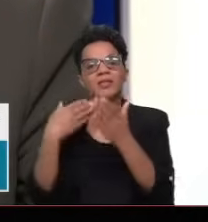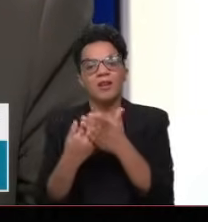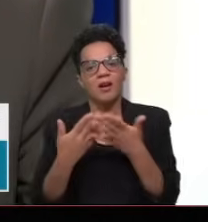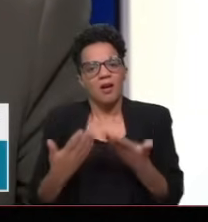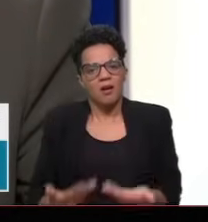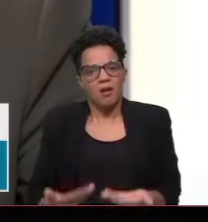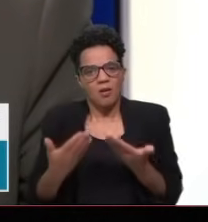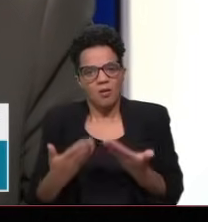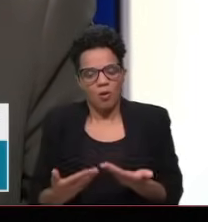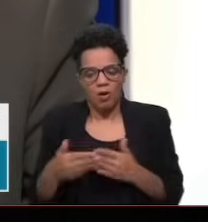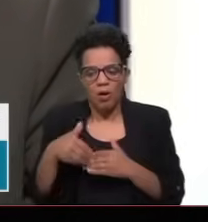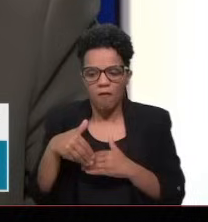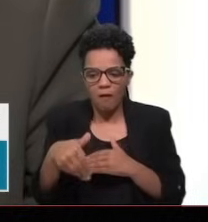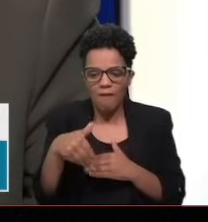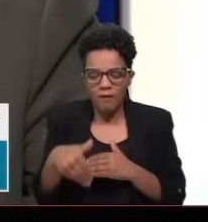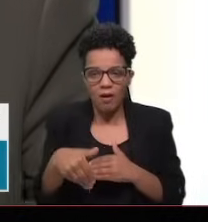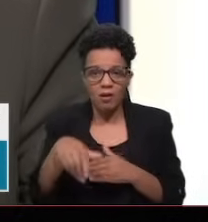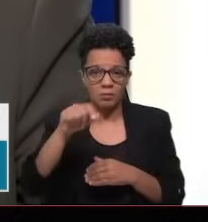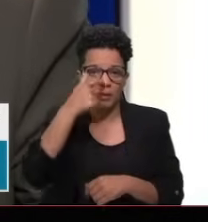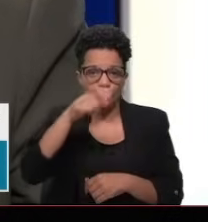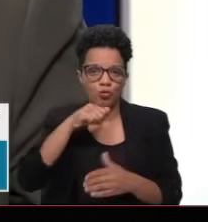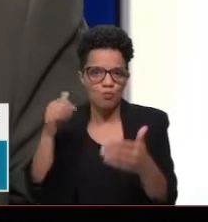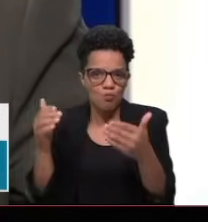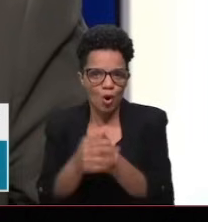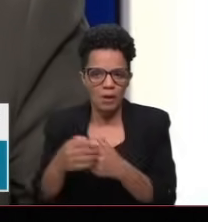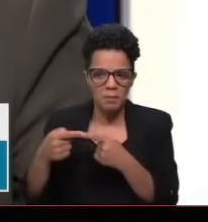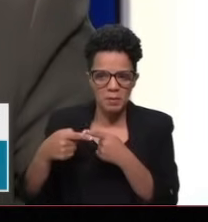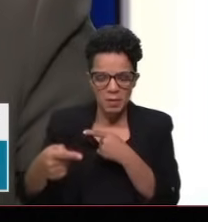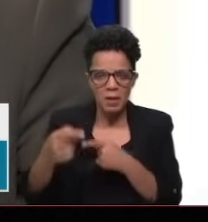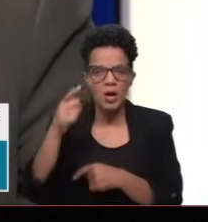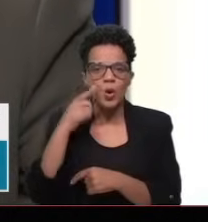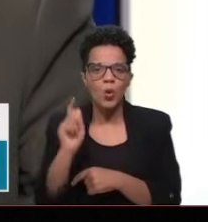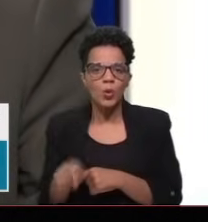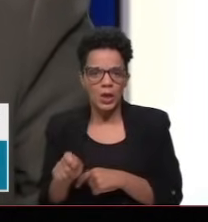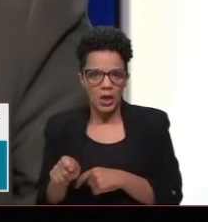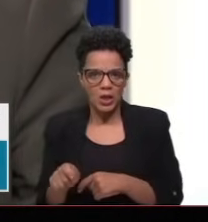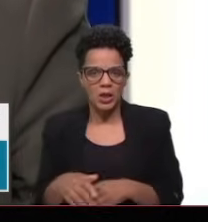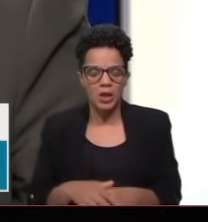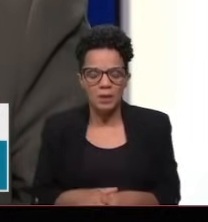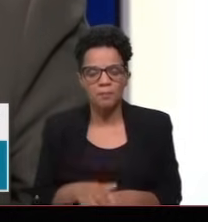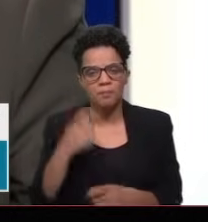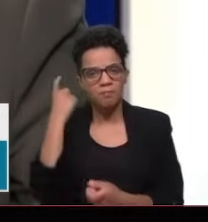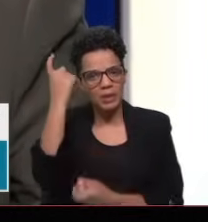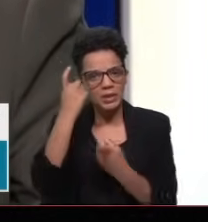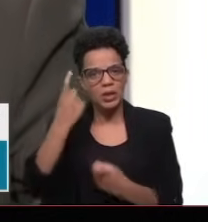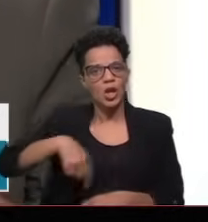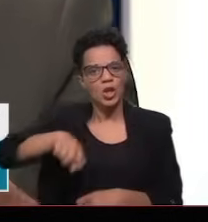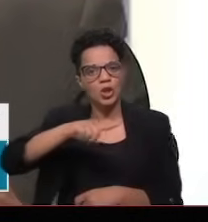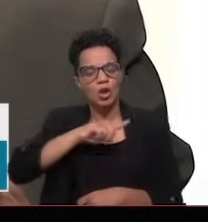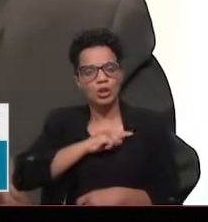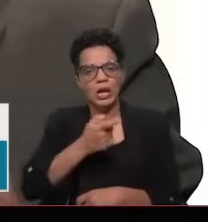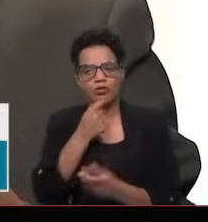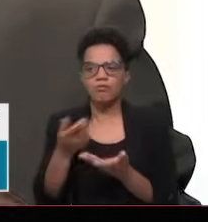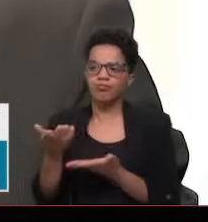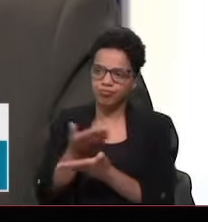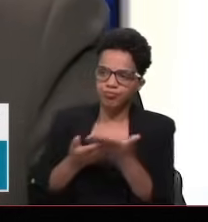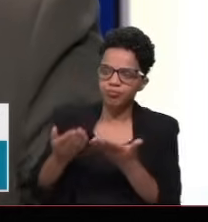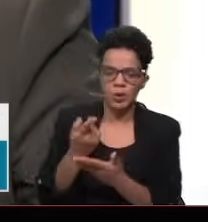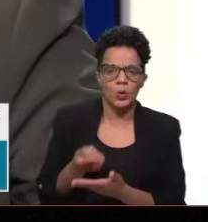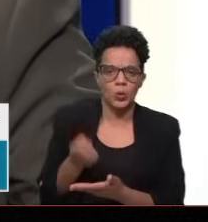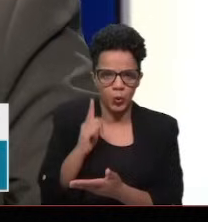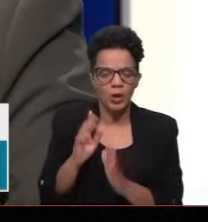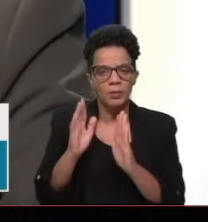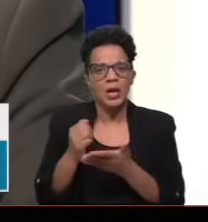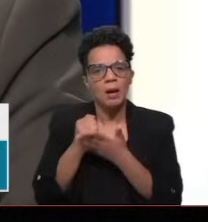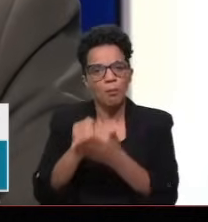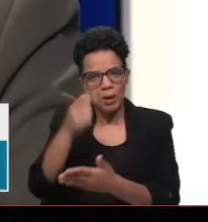momento prazo e quando temos pessoas a morrer diariamente na Ucrânia considerar que vamos só com negociações é óbvio que é necessário haver um